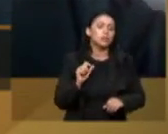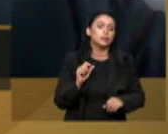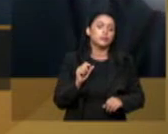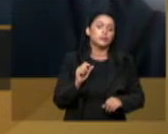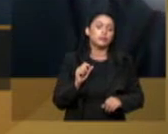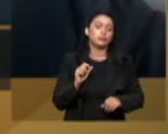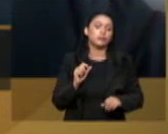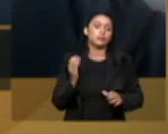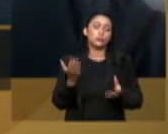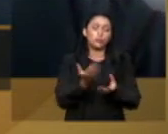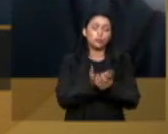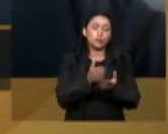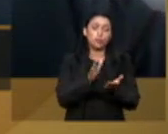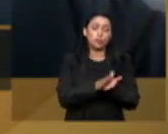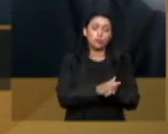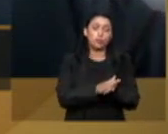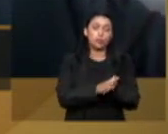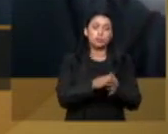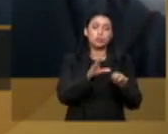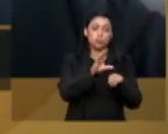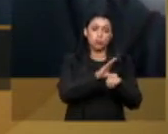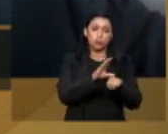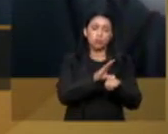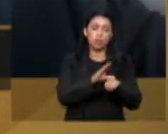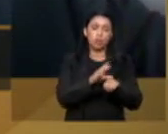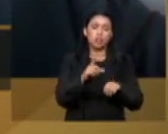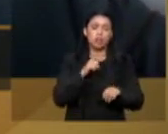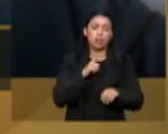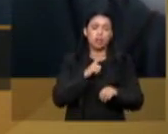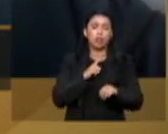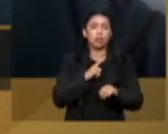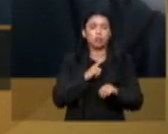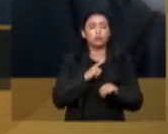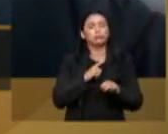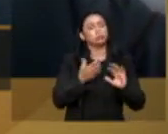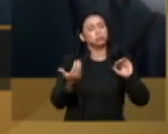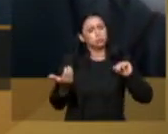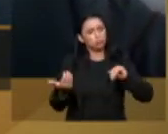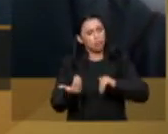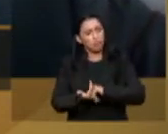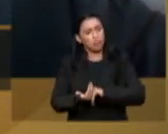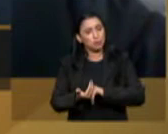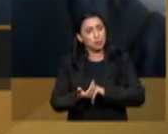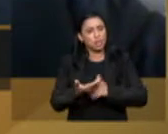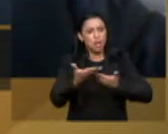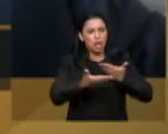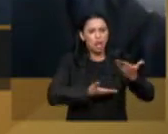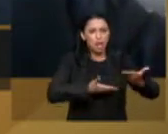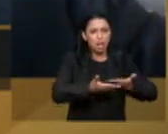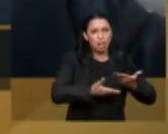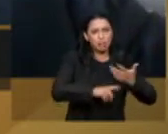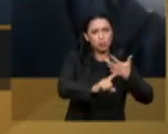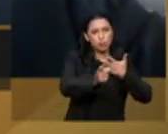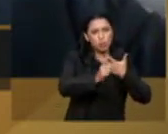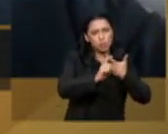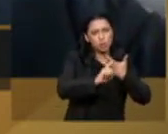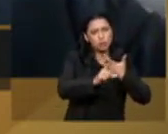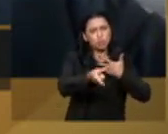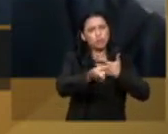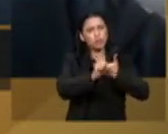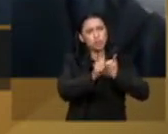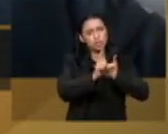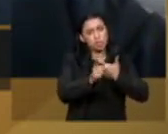hora do processo constituinte, o que tínhamos era um sistema parlamentar, onde a relação entre o executivo e